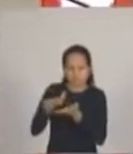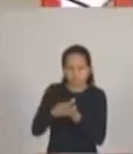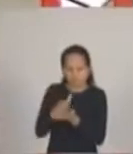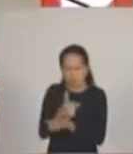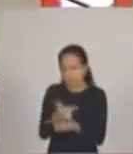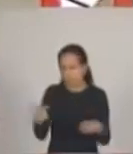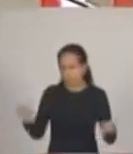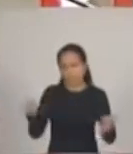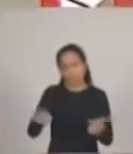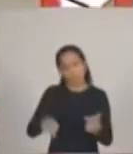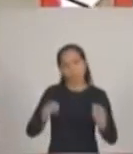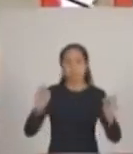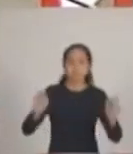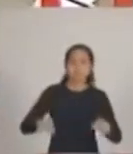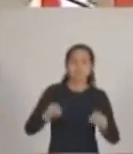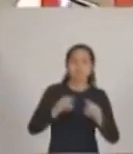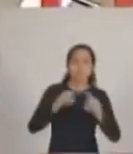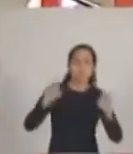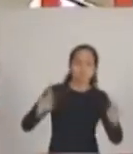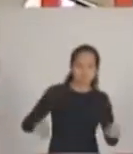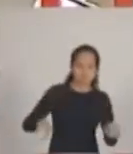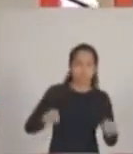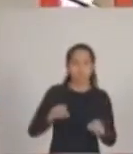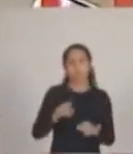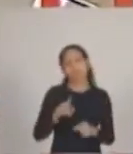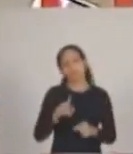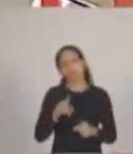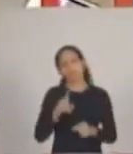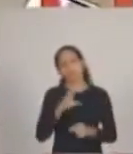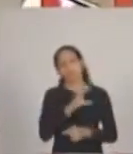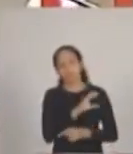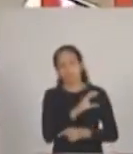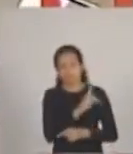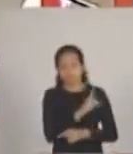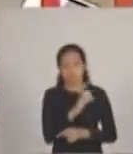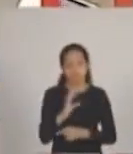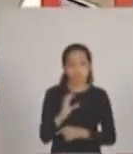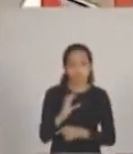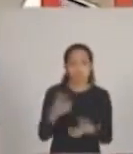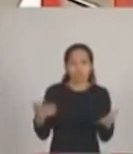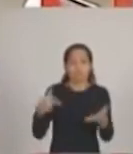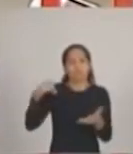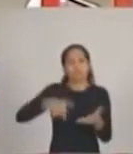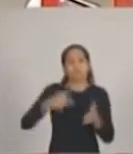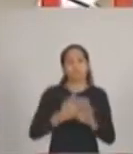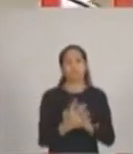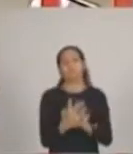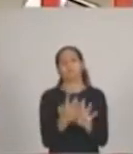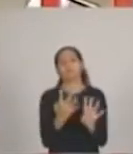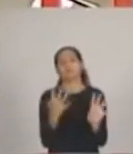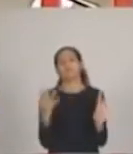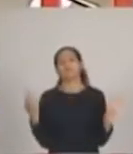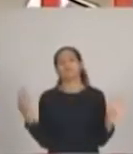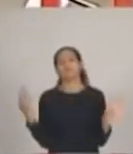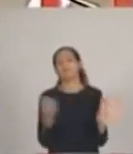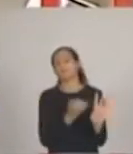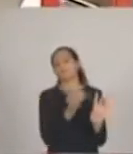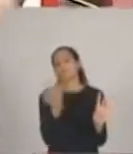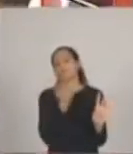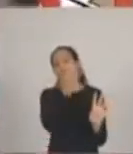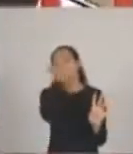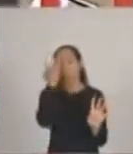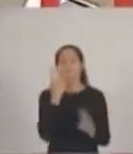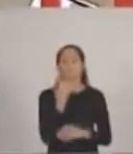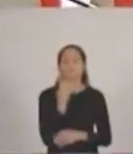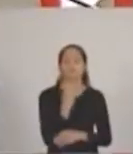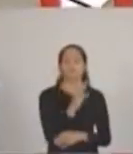CESA, um funcionário da Polícia Civil. Nós temos hoje, presidente, uma fila de